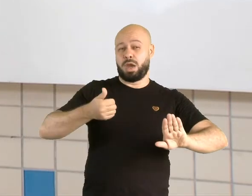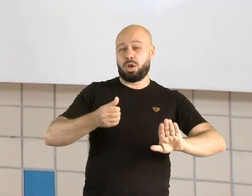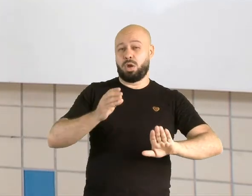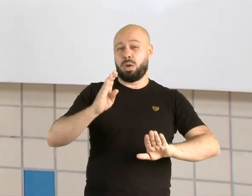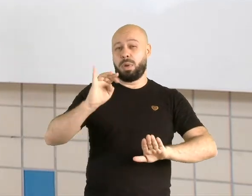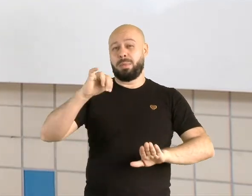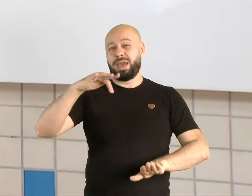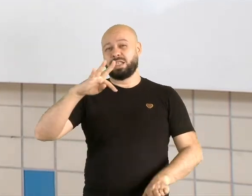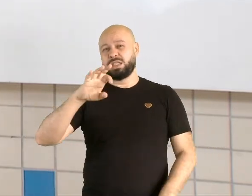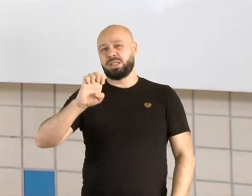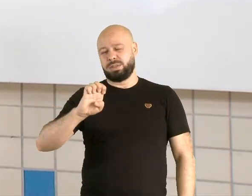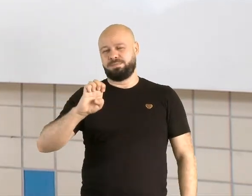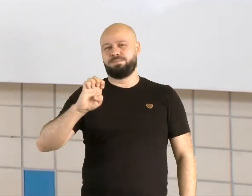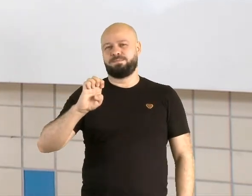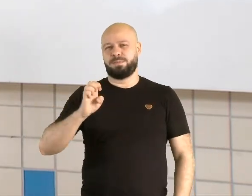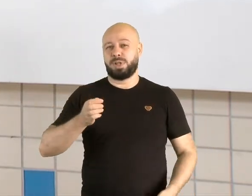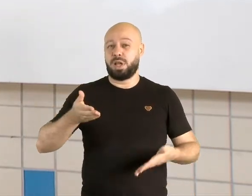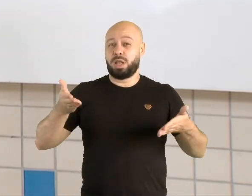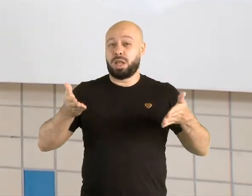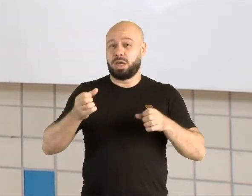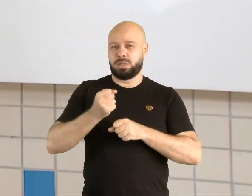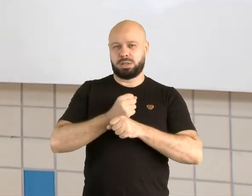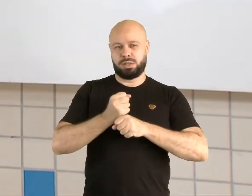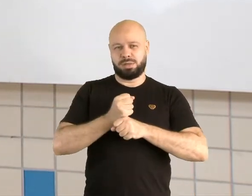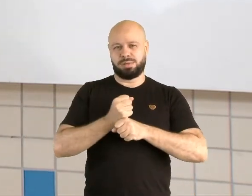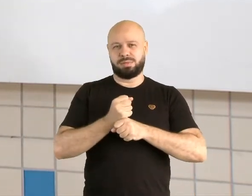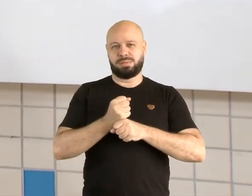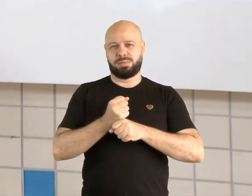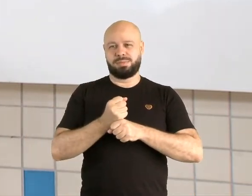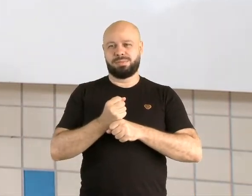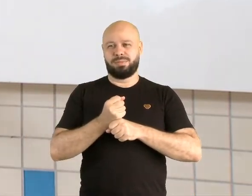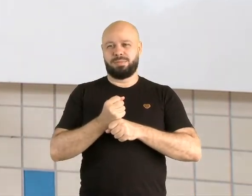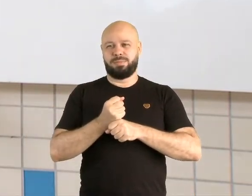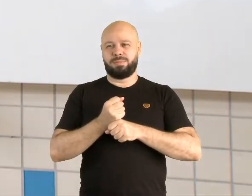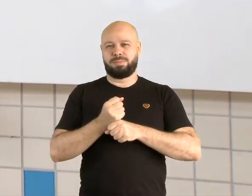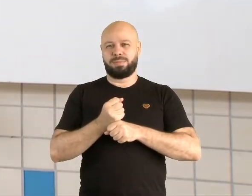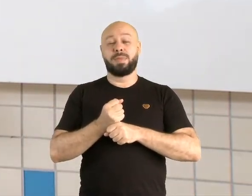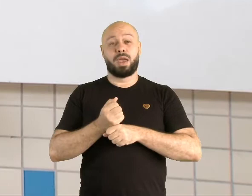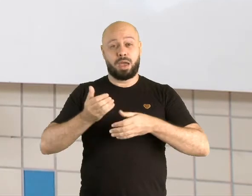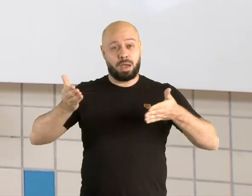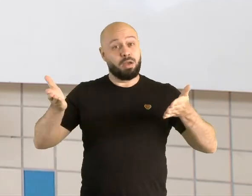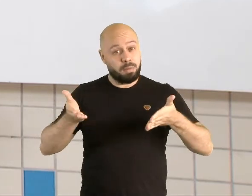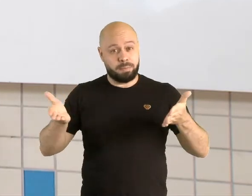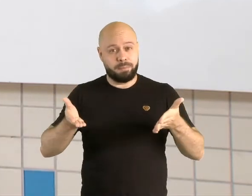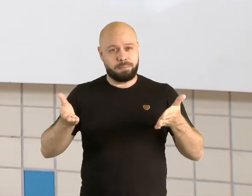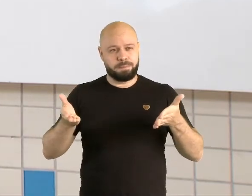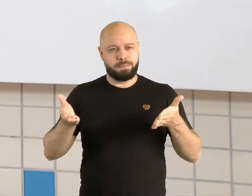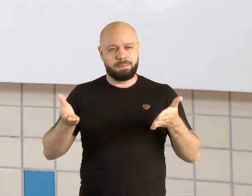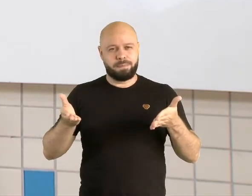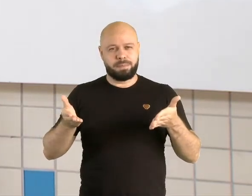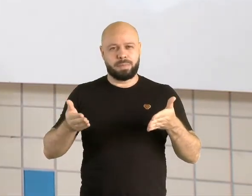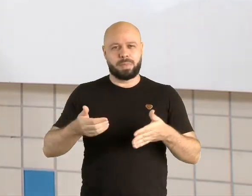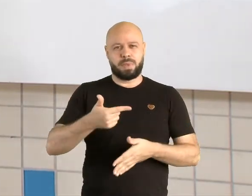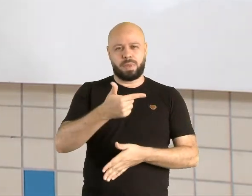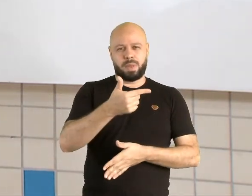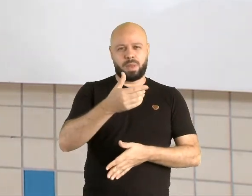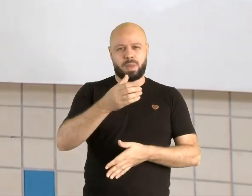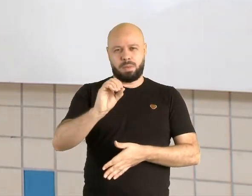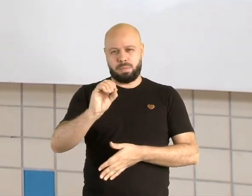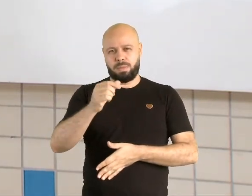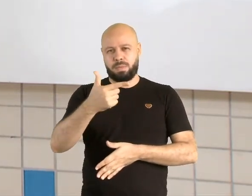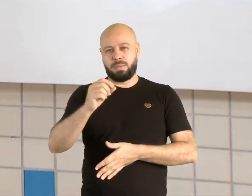Então quando a gente fala neste ano, nós estamos falando deste ano de 2020,